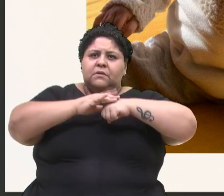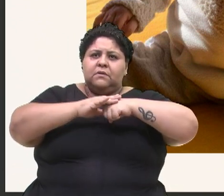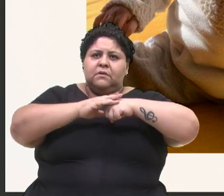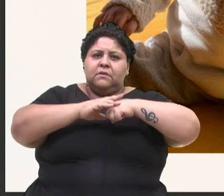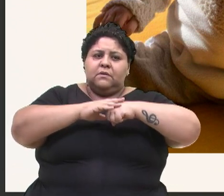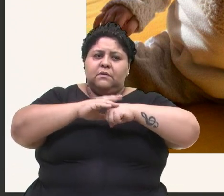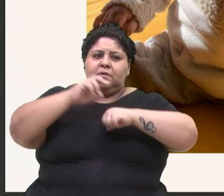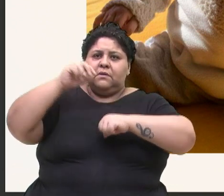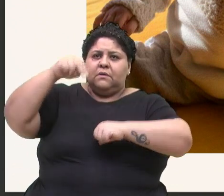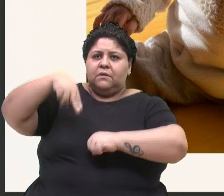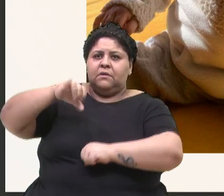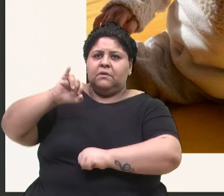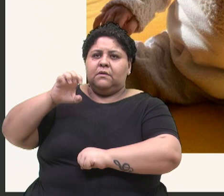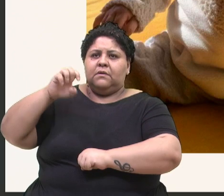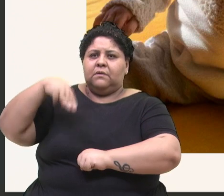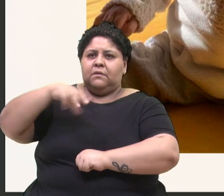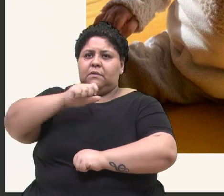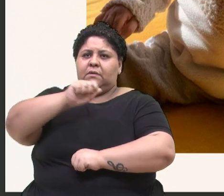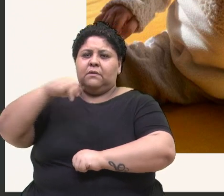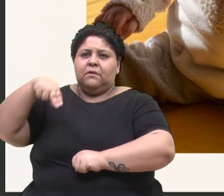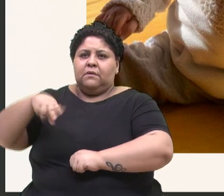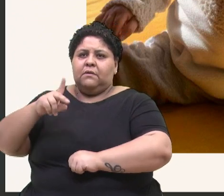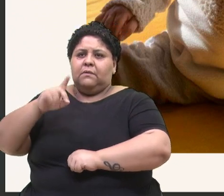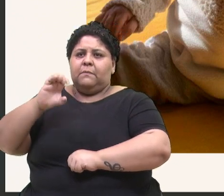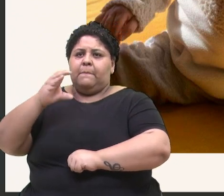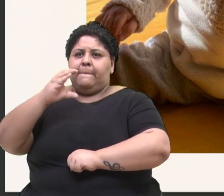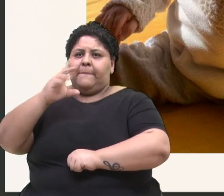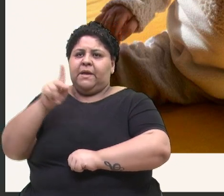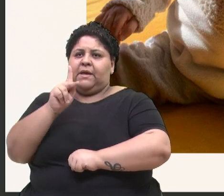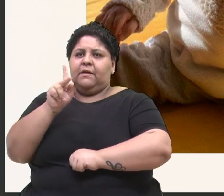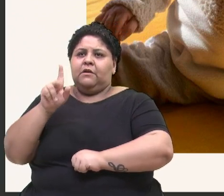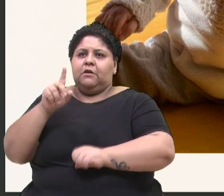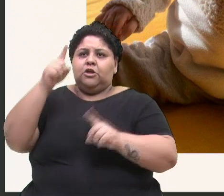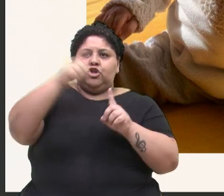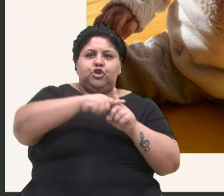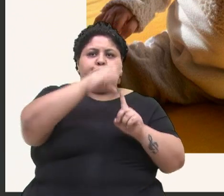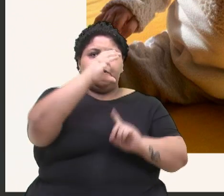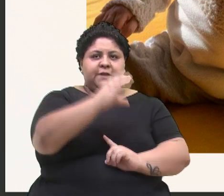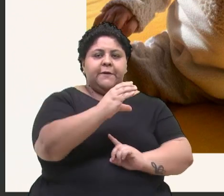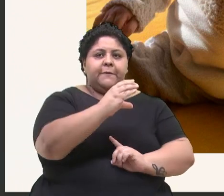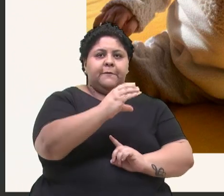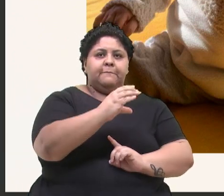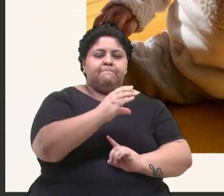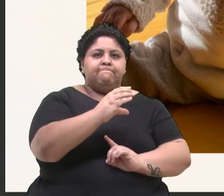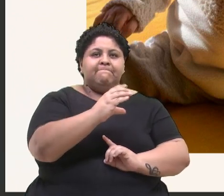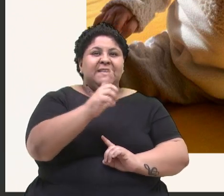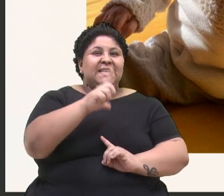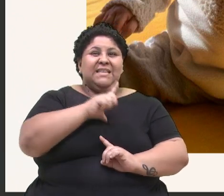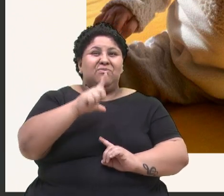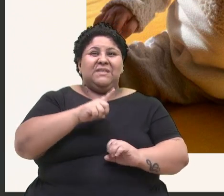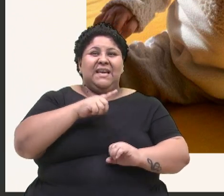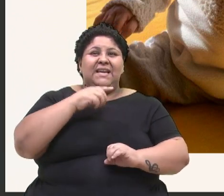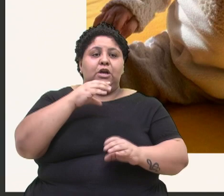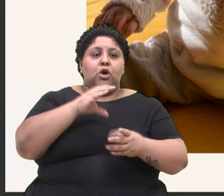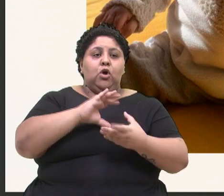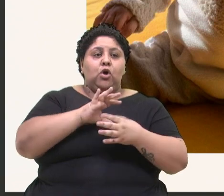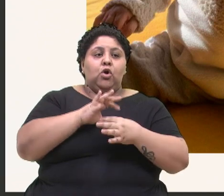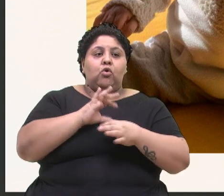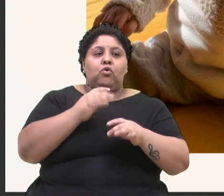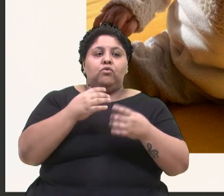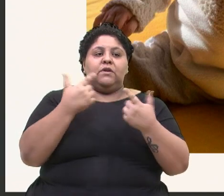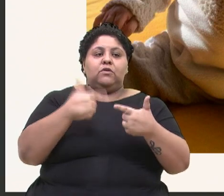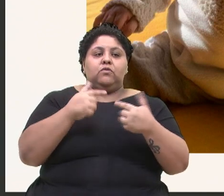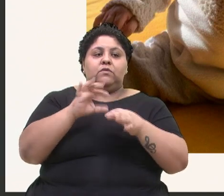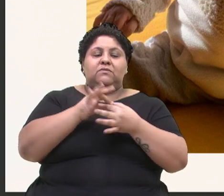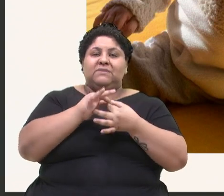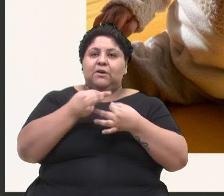C. Ela é uma doença neurodegenerativa, genética e sem cura, né? Basicamente, assim, do ponto de